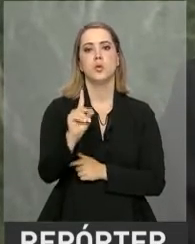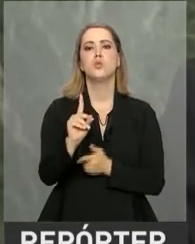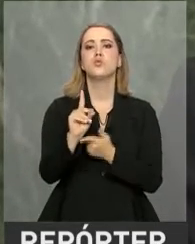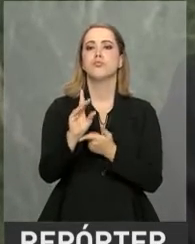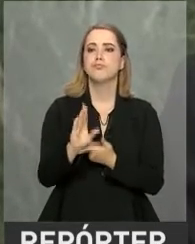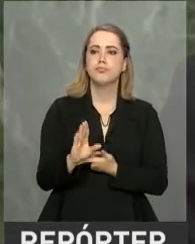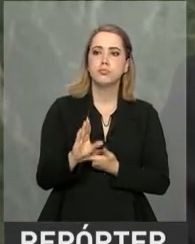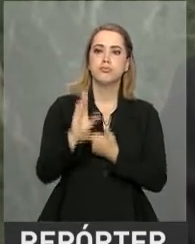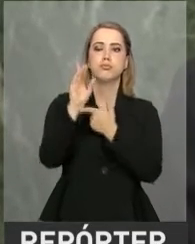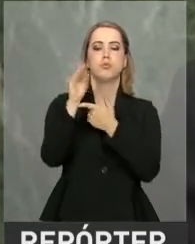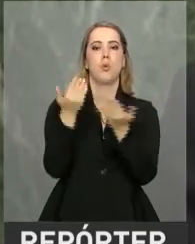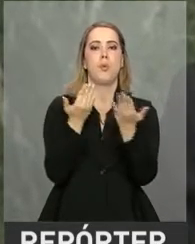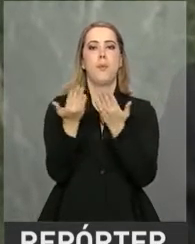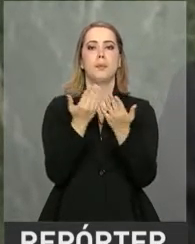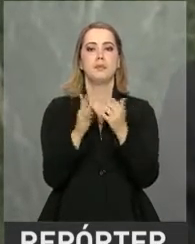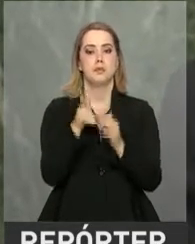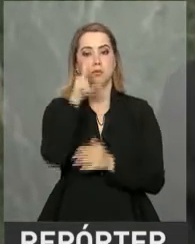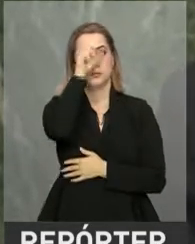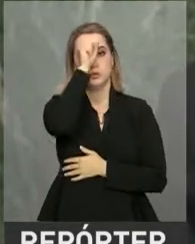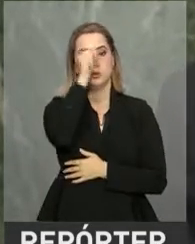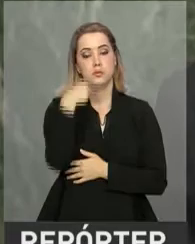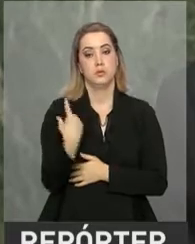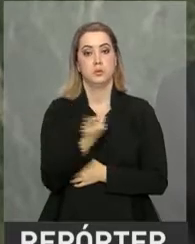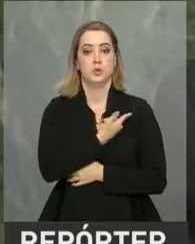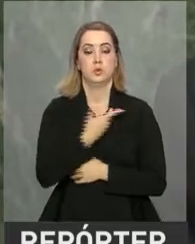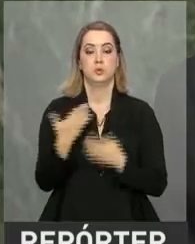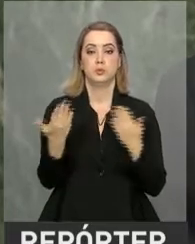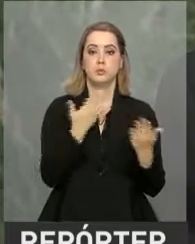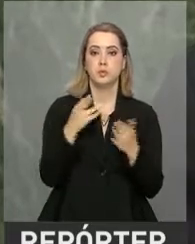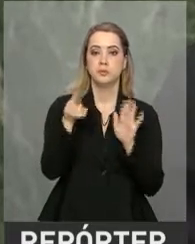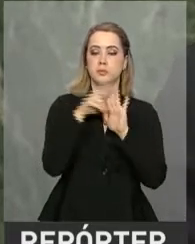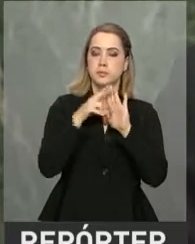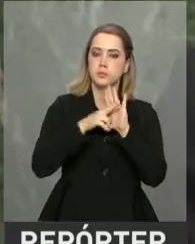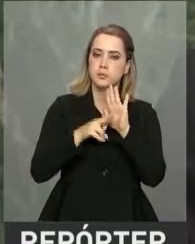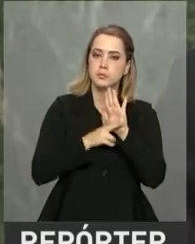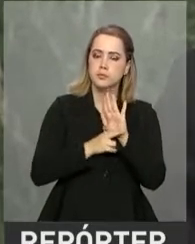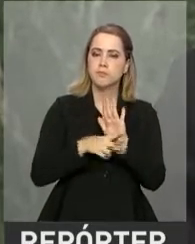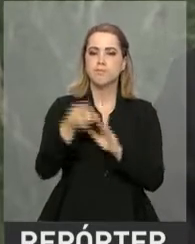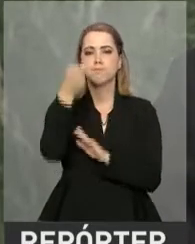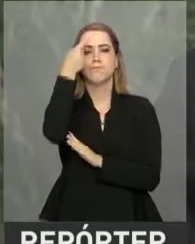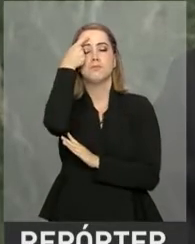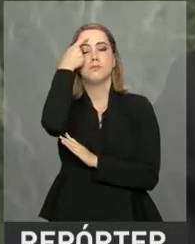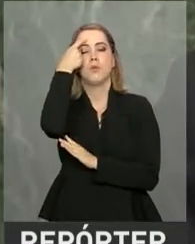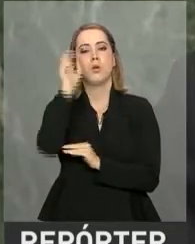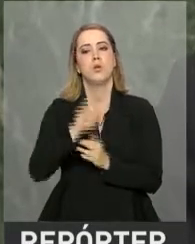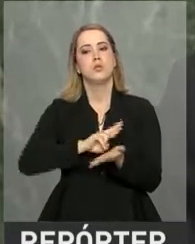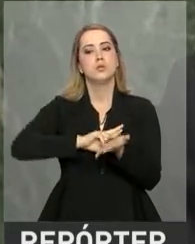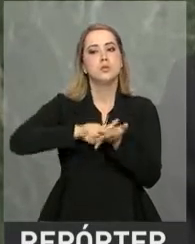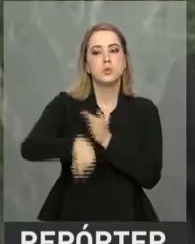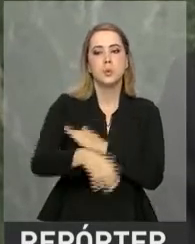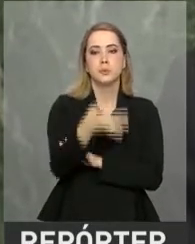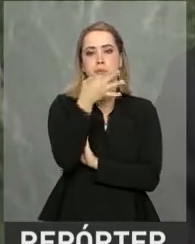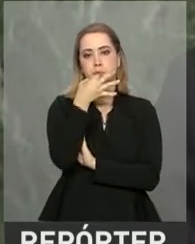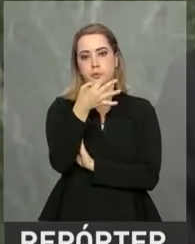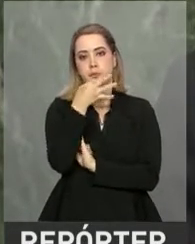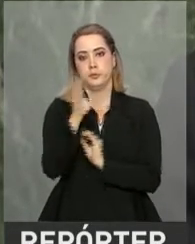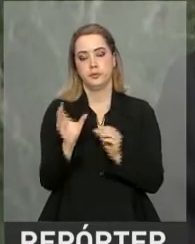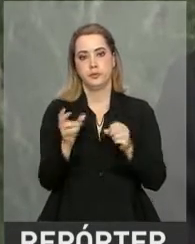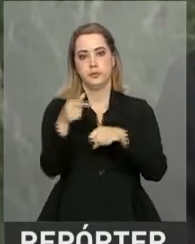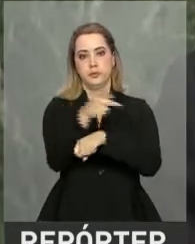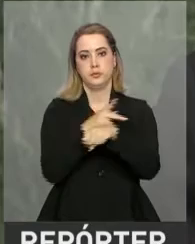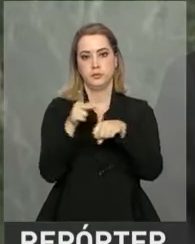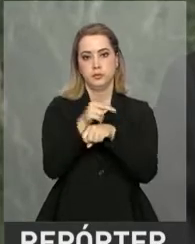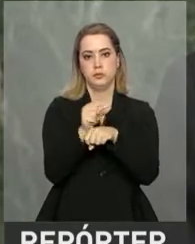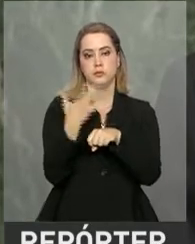força. Queremos regras que reflitam a pluralidade do concerto das nações.